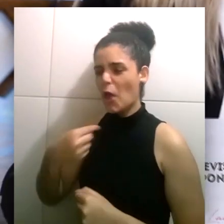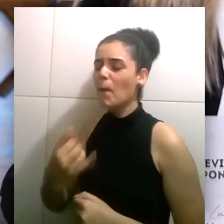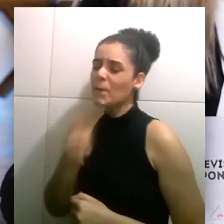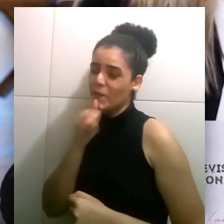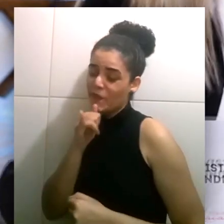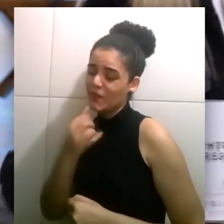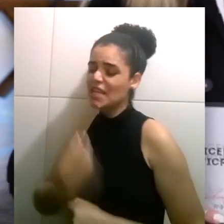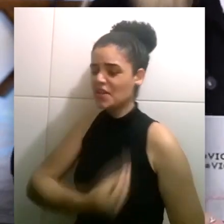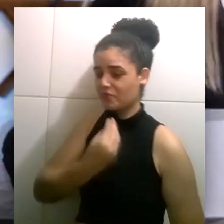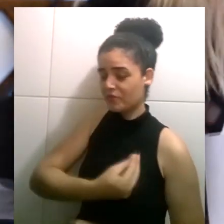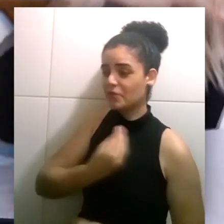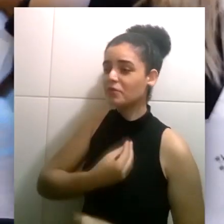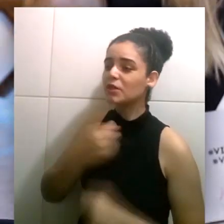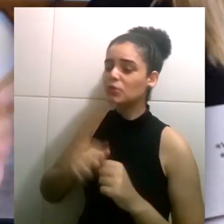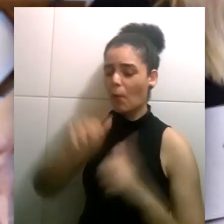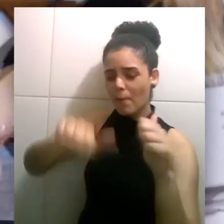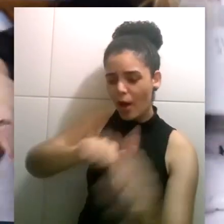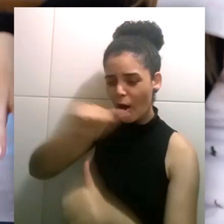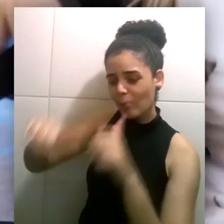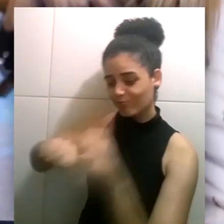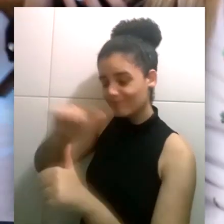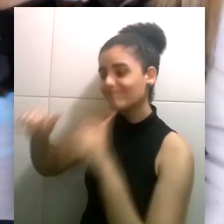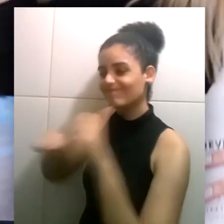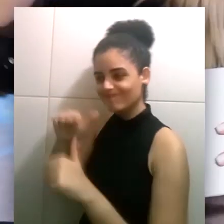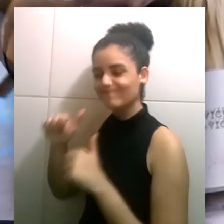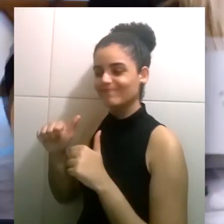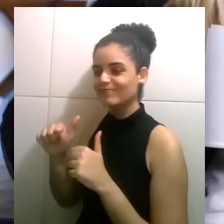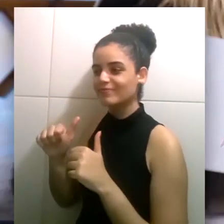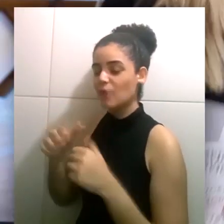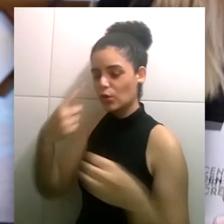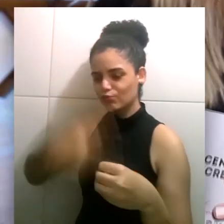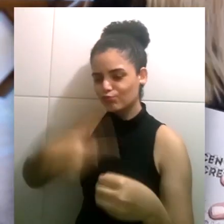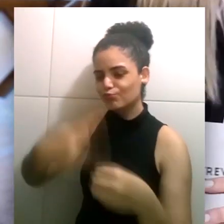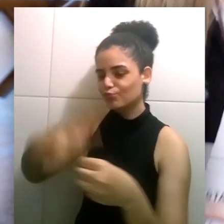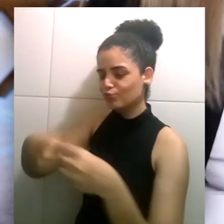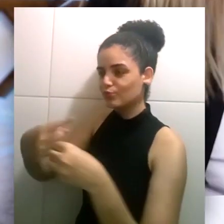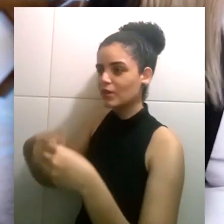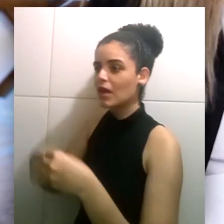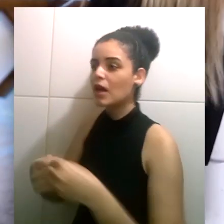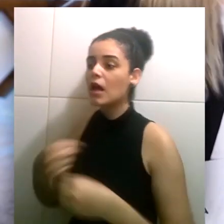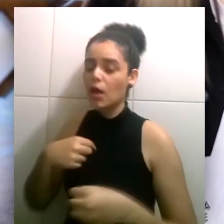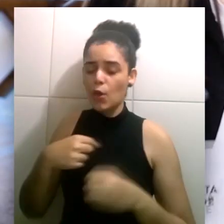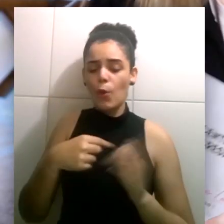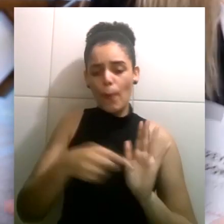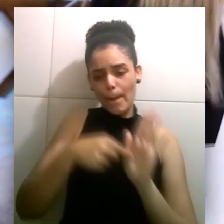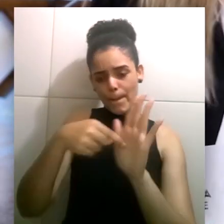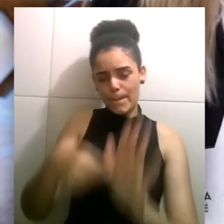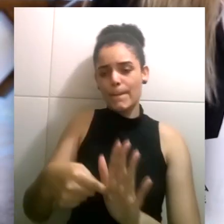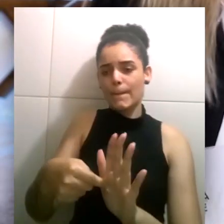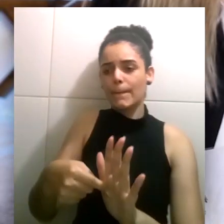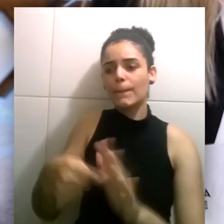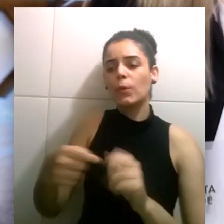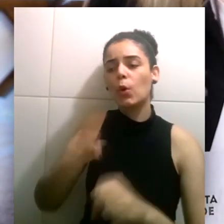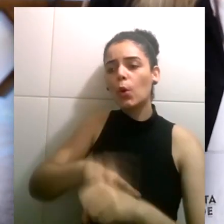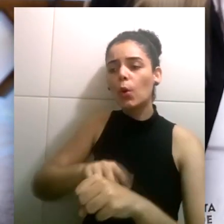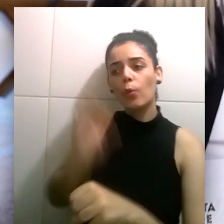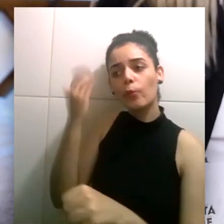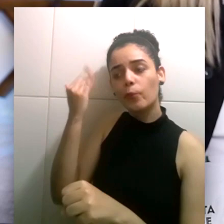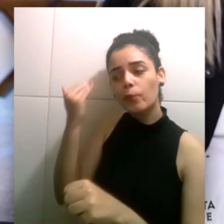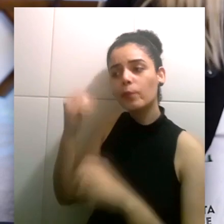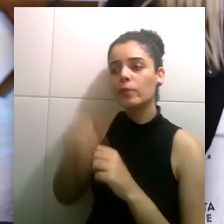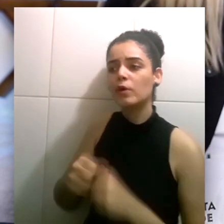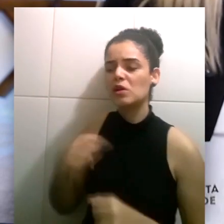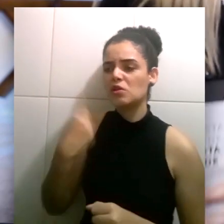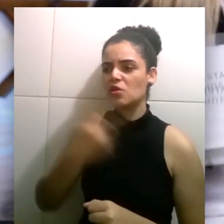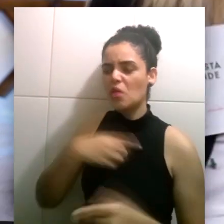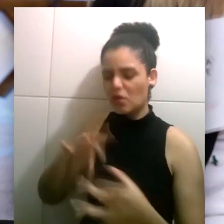vivendo agora. Não Nessa é, questão de Flórida, Nova York e não sei o quê. Então. Tá sendo muito isso. Eu até postei muito tempo atrás dessa questão,